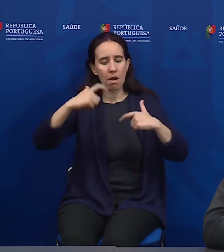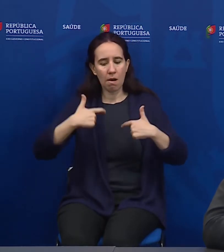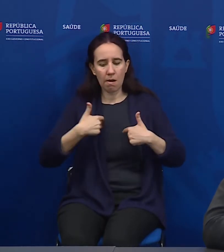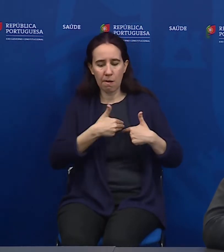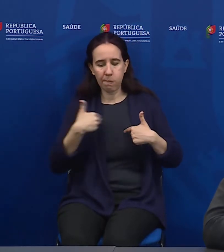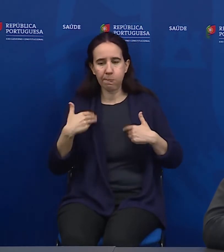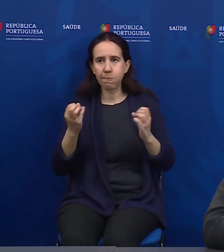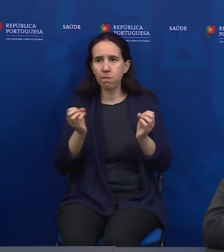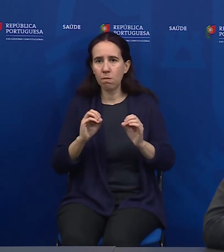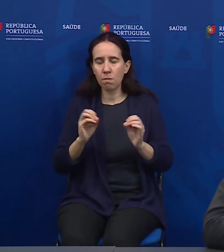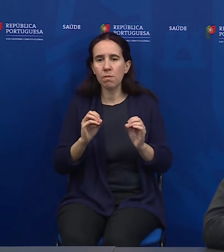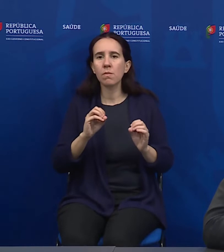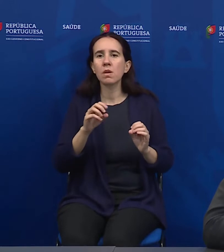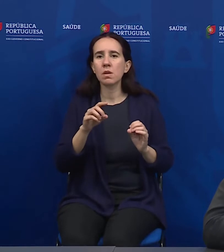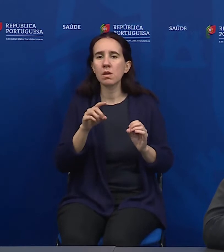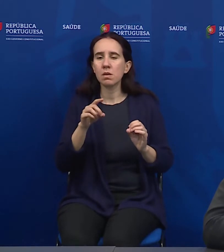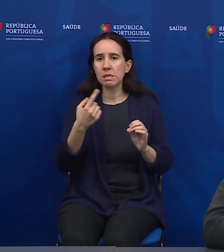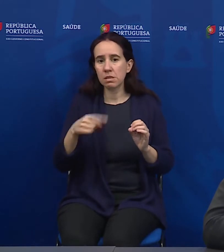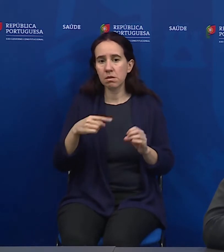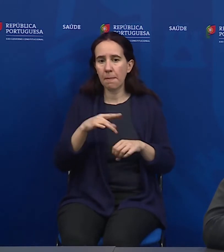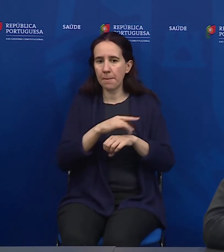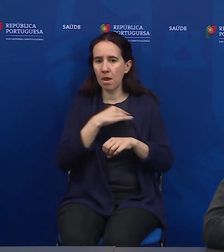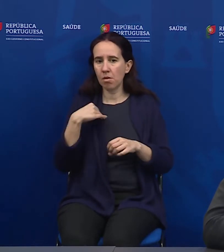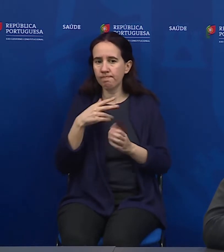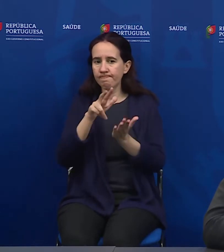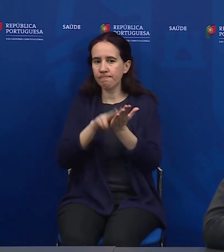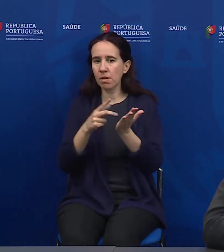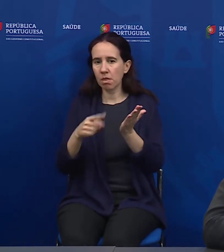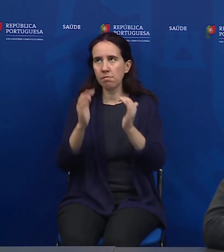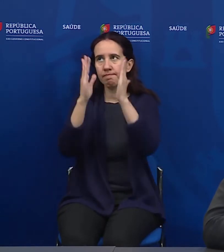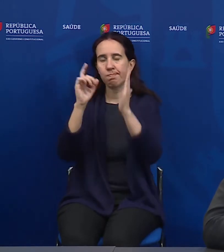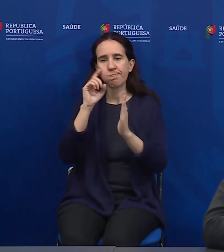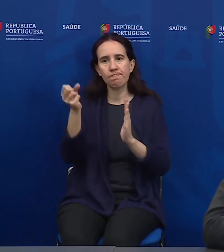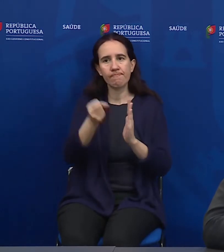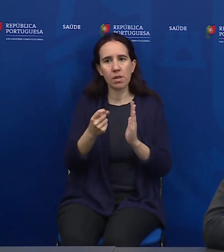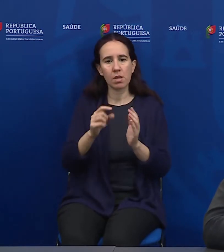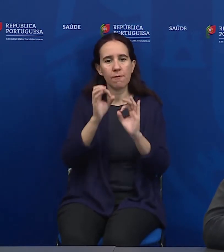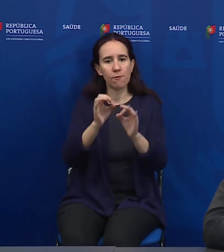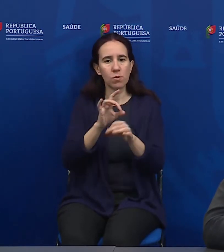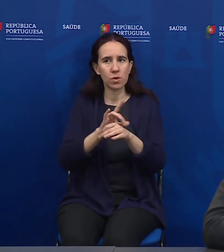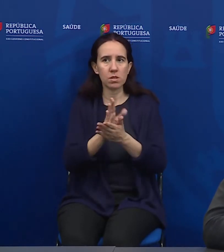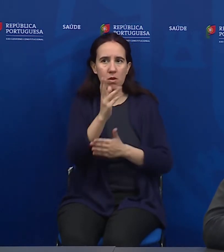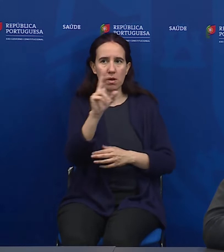descompensação e devidamente validados pelo seu médico, estarão sob o chapéu de doença crónica.